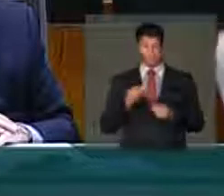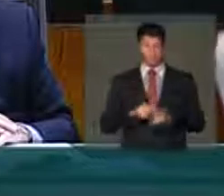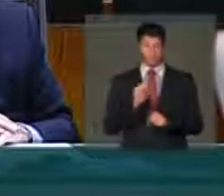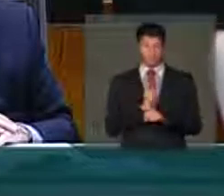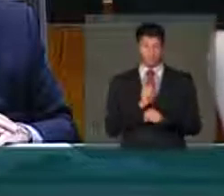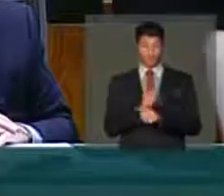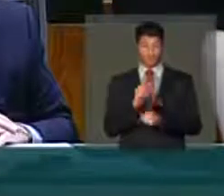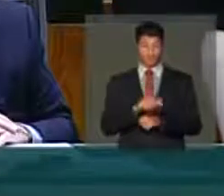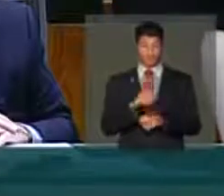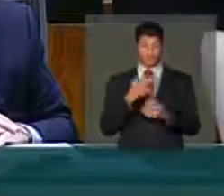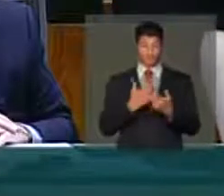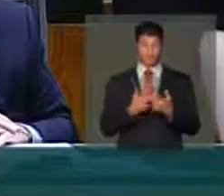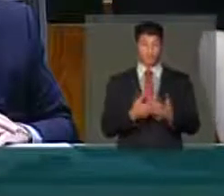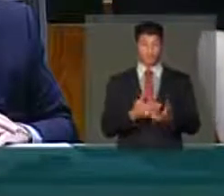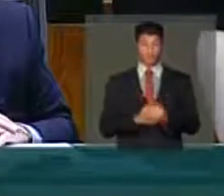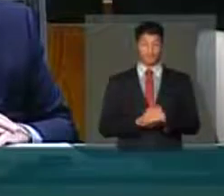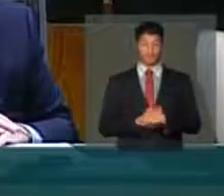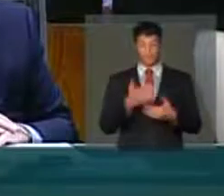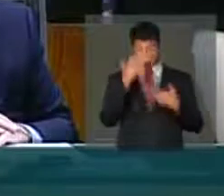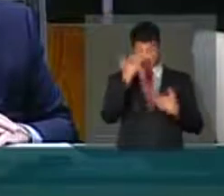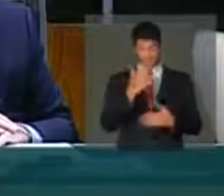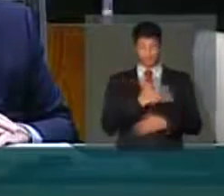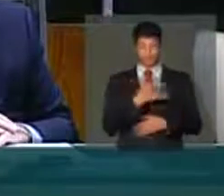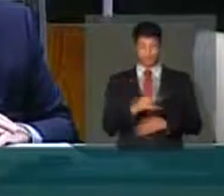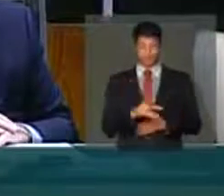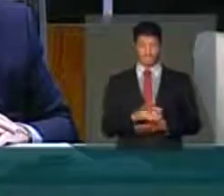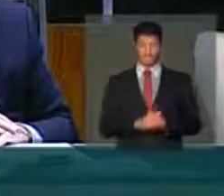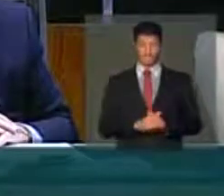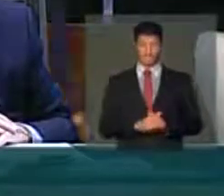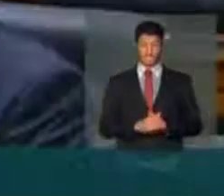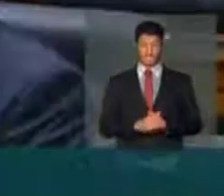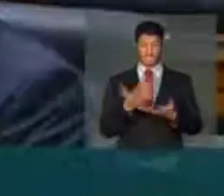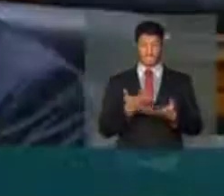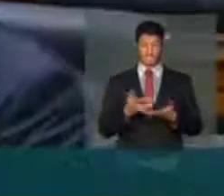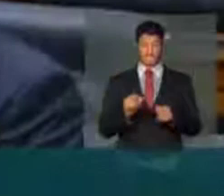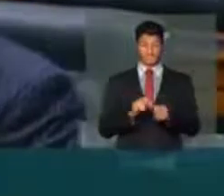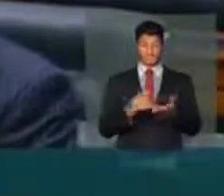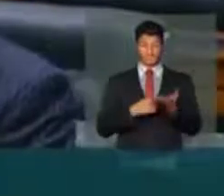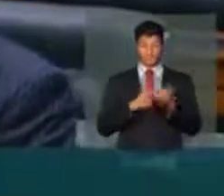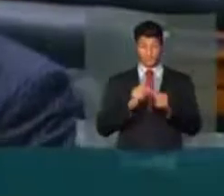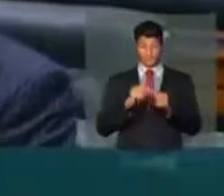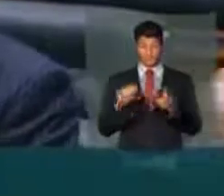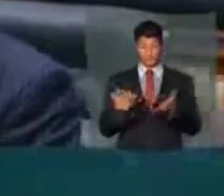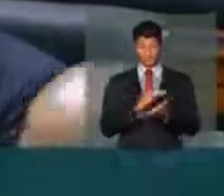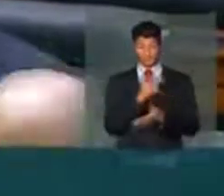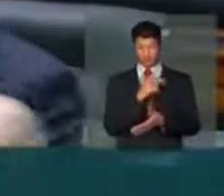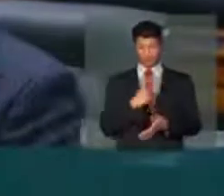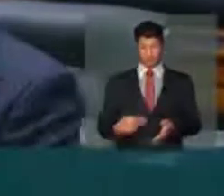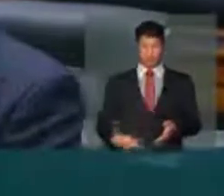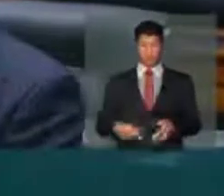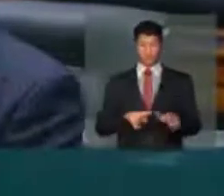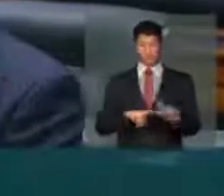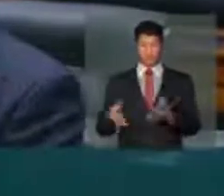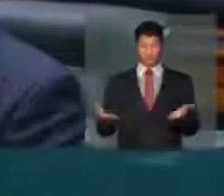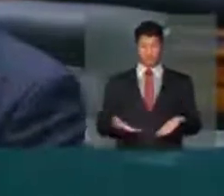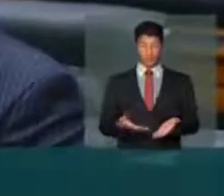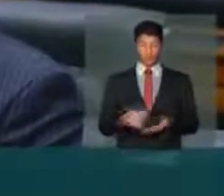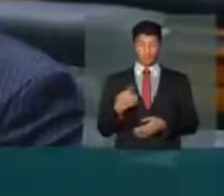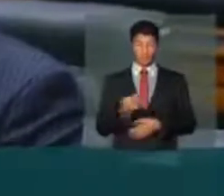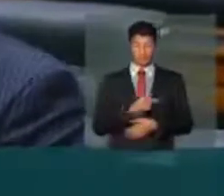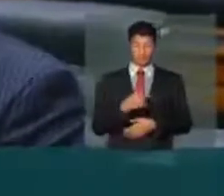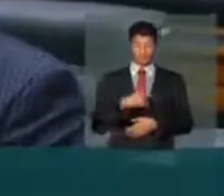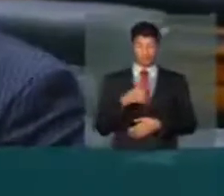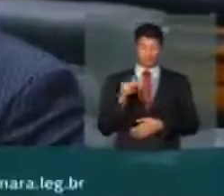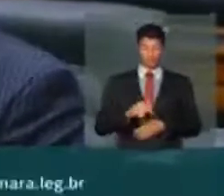esperando pacientemente. Não, não, você tem razão. E agradeço a generosidade de Vossa Excelência. Eu quero aqui, então, somente fazer um registro, presidente. Essa semana, nós tivemos